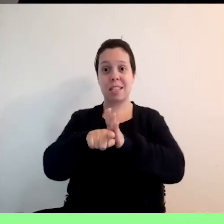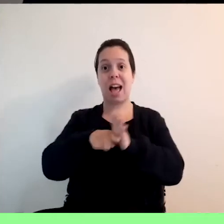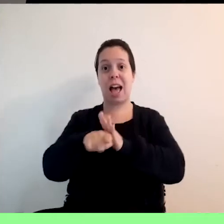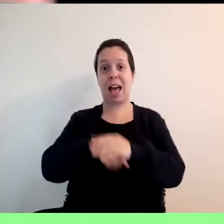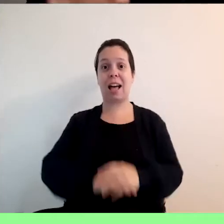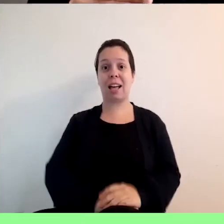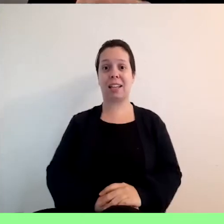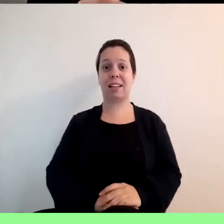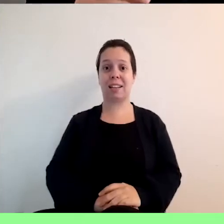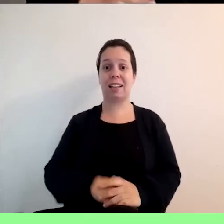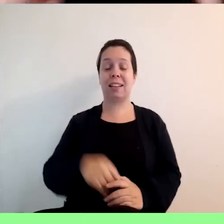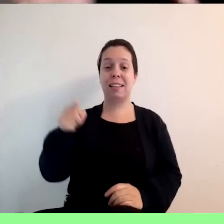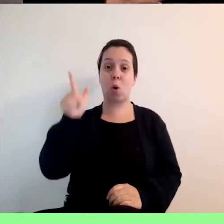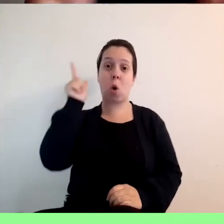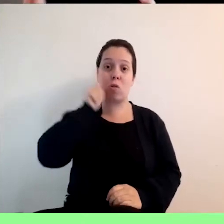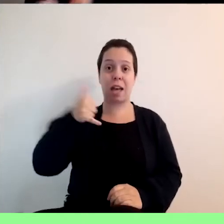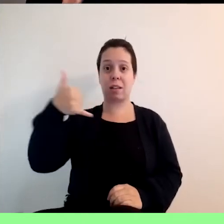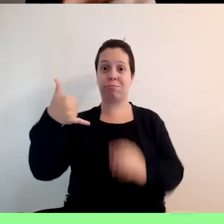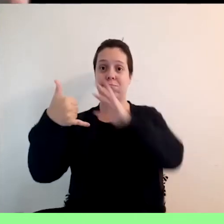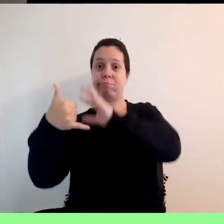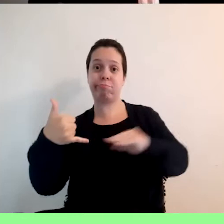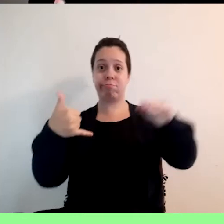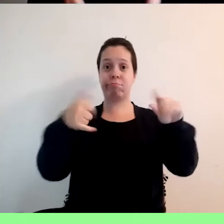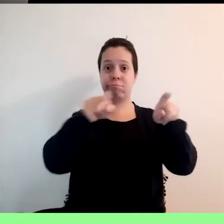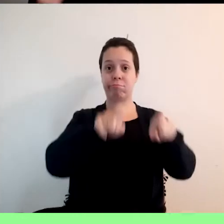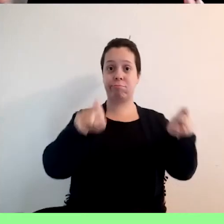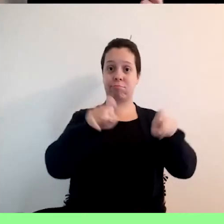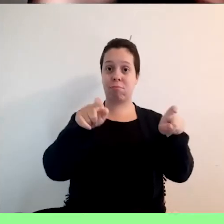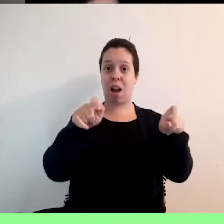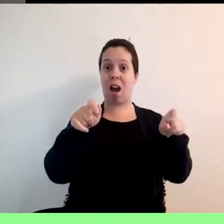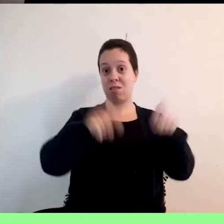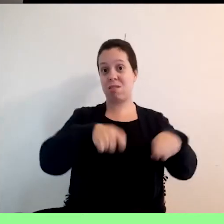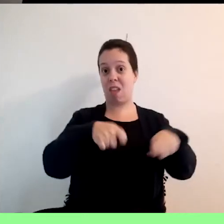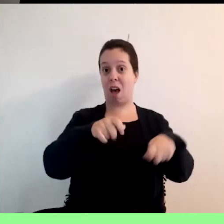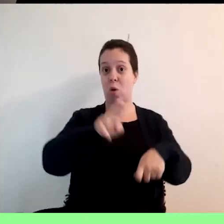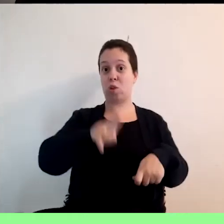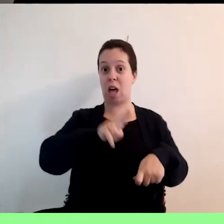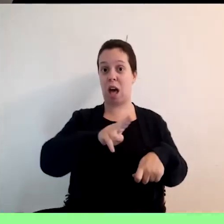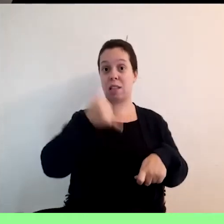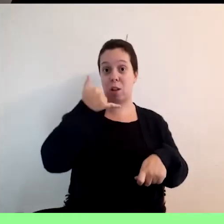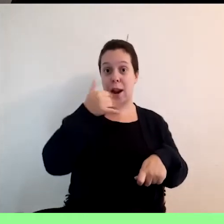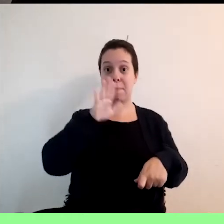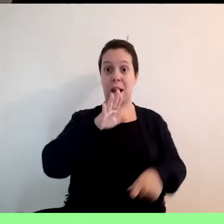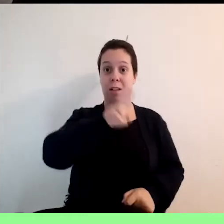ele faz esse espelhamento e permite que você use o celular pelo computador.